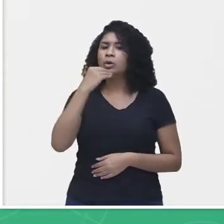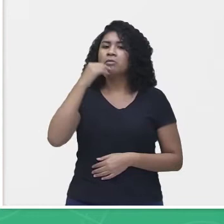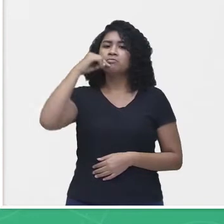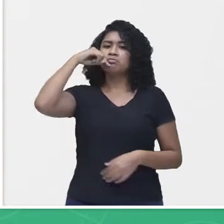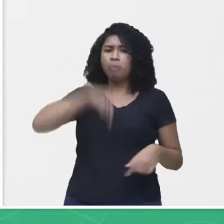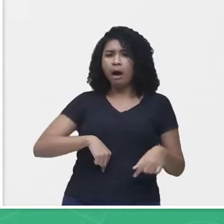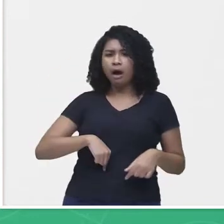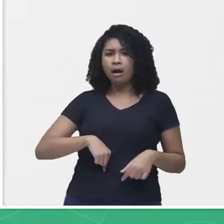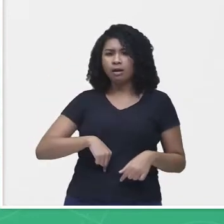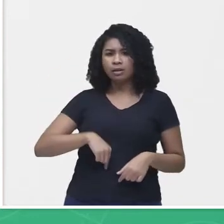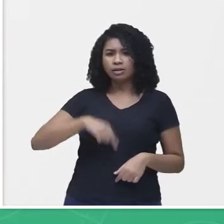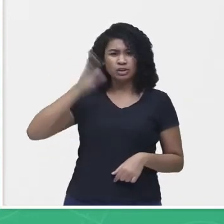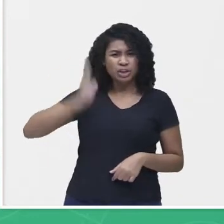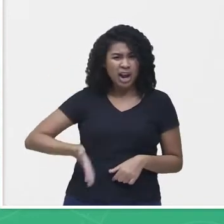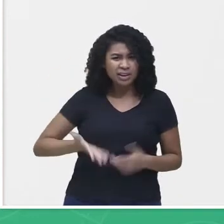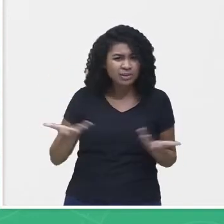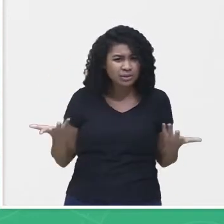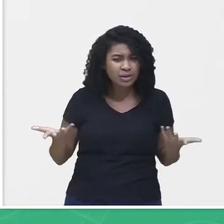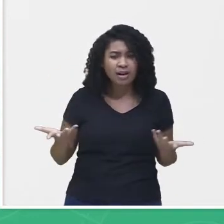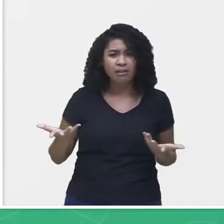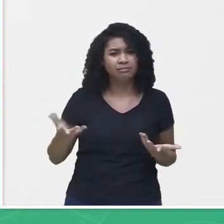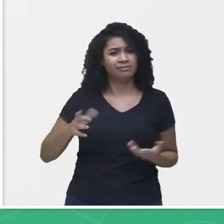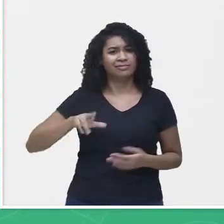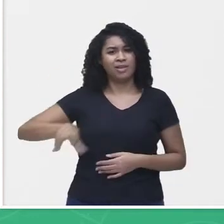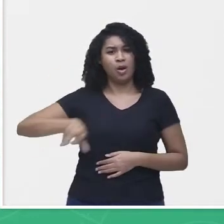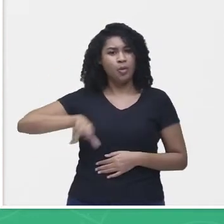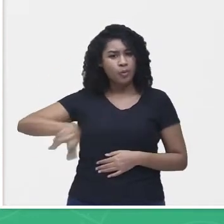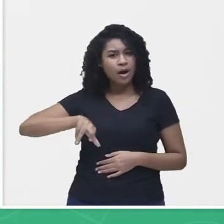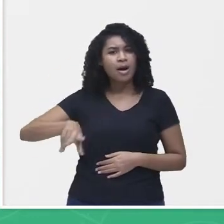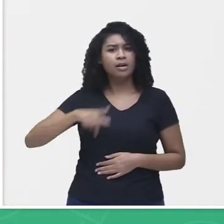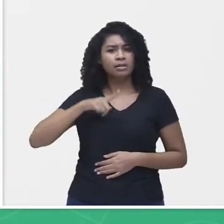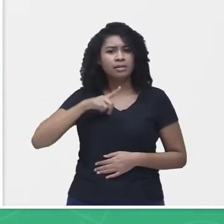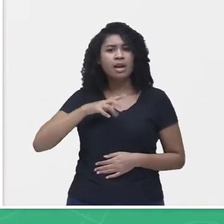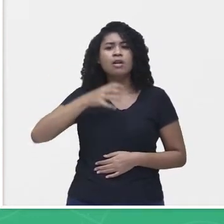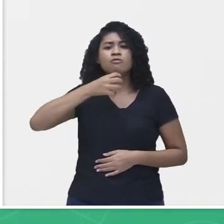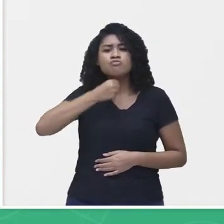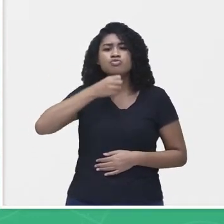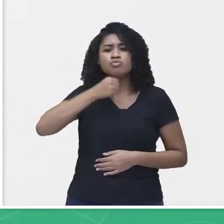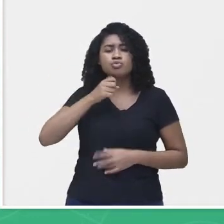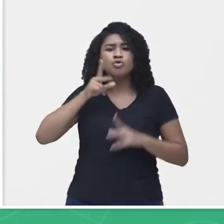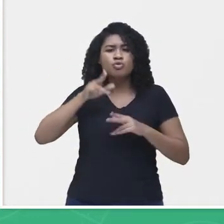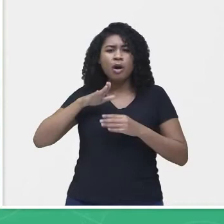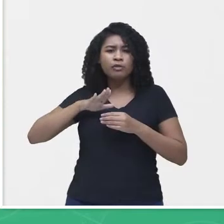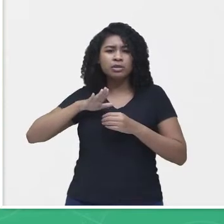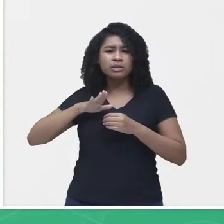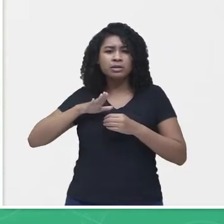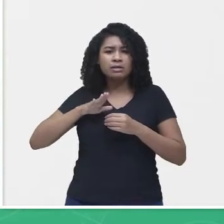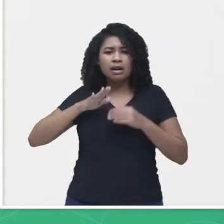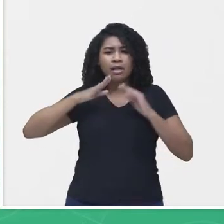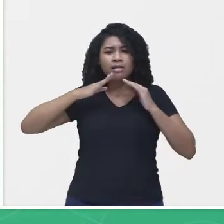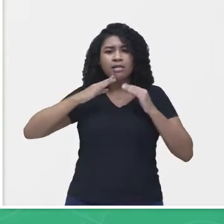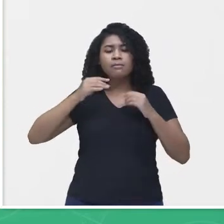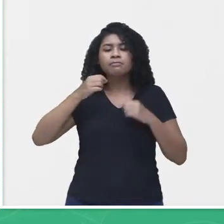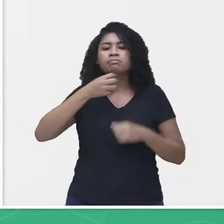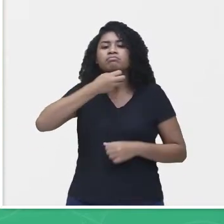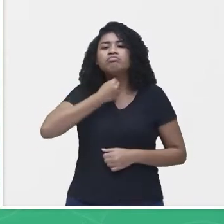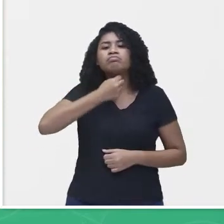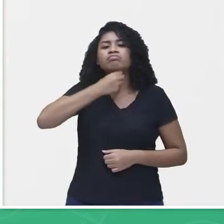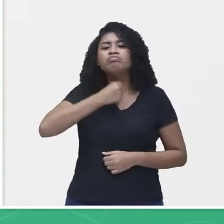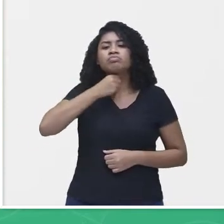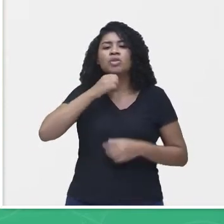vai sendo levada por meio desses movimentos peristálticos, porque vai caindo aos pouquinhos no